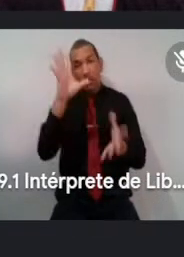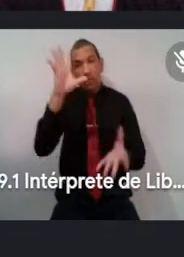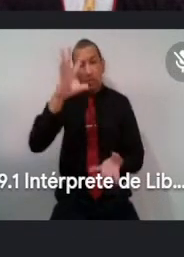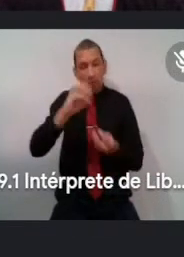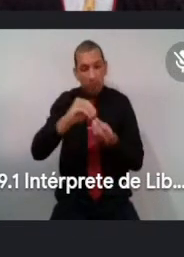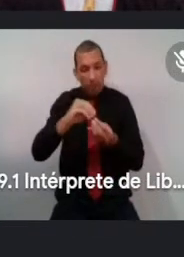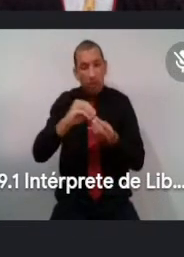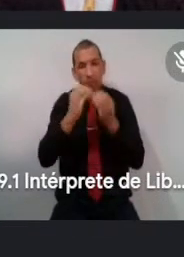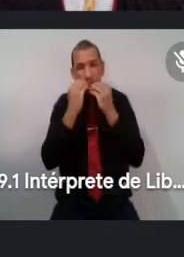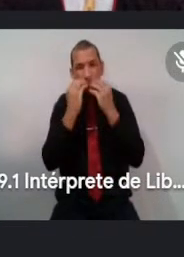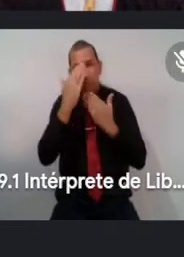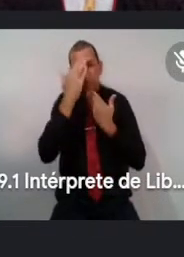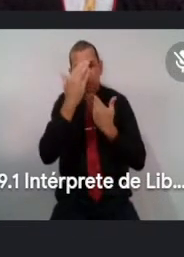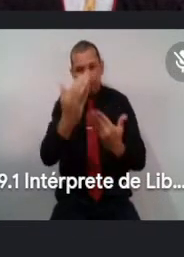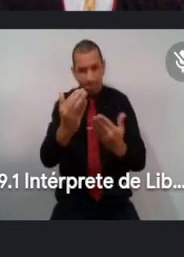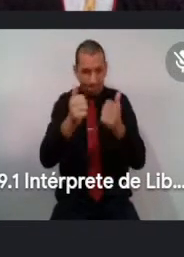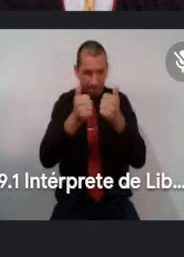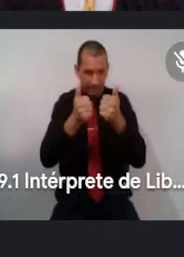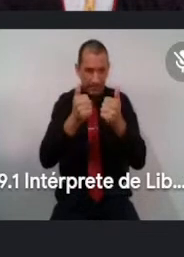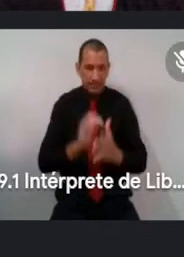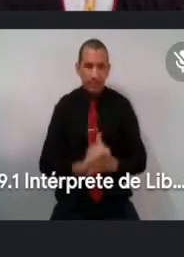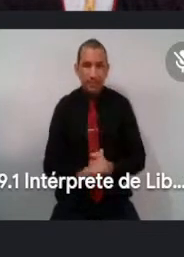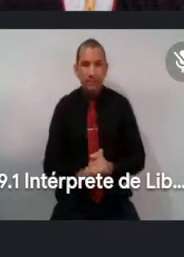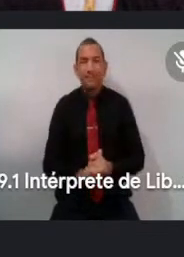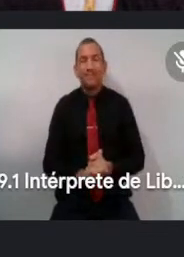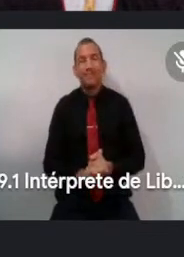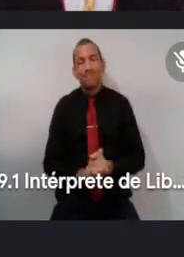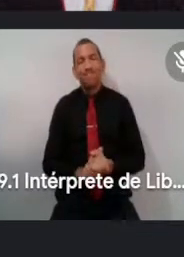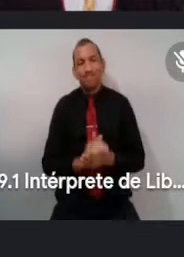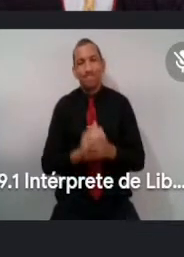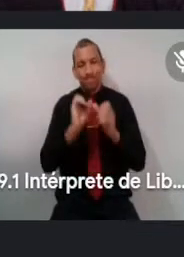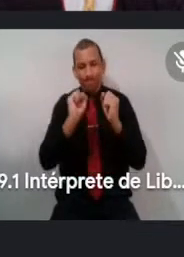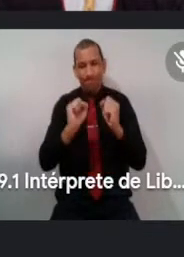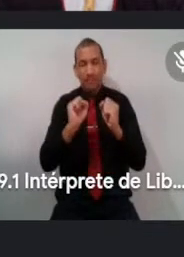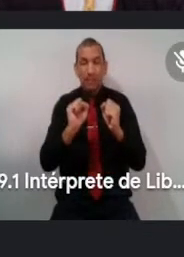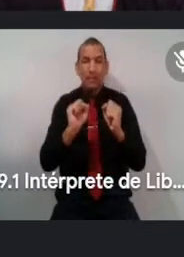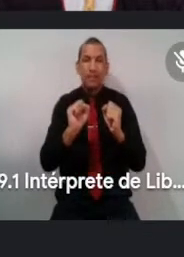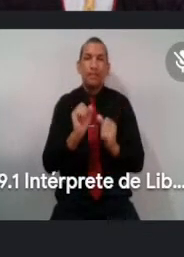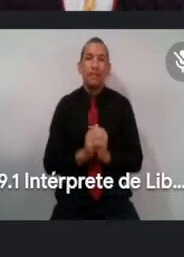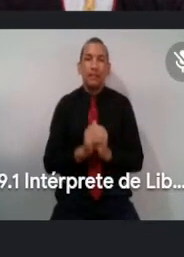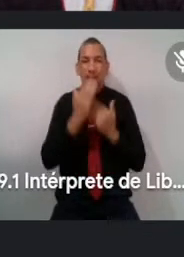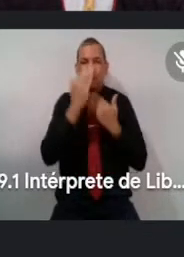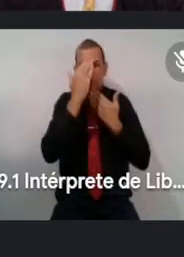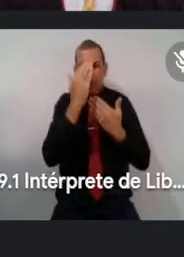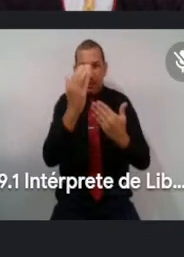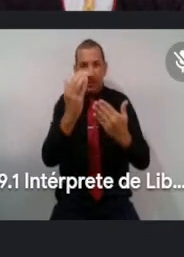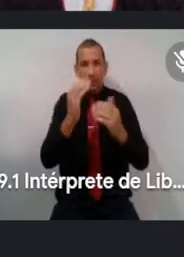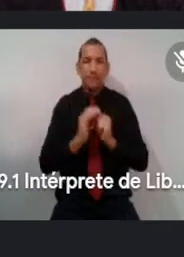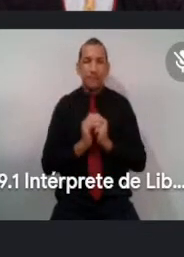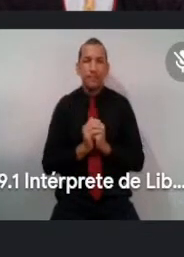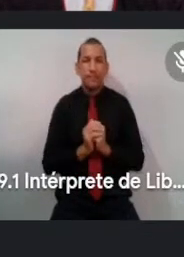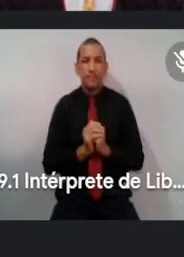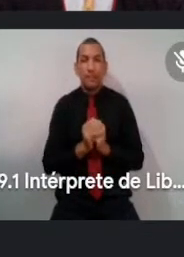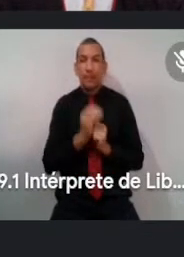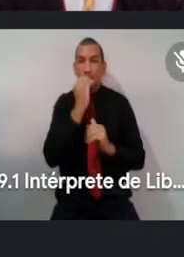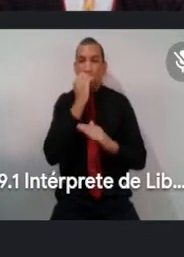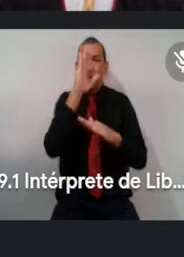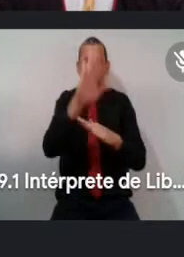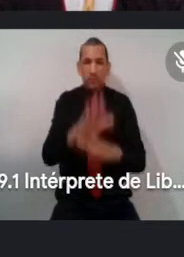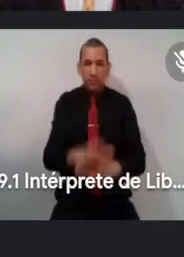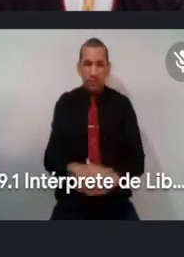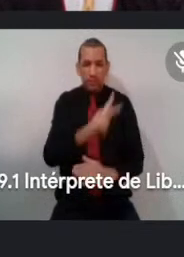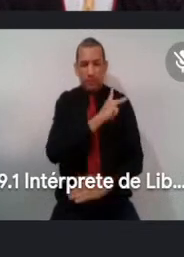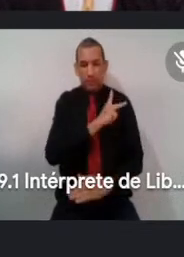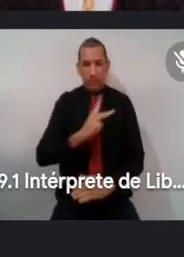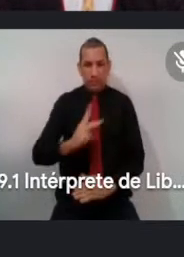ser mais breve mas a grátis a diferenciação obrigado obrigado boa tarde Seu